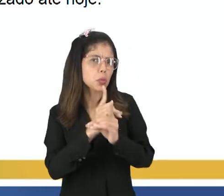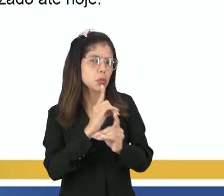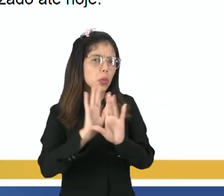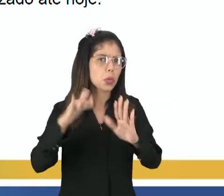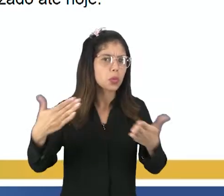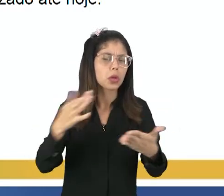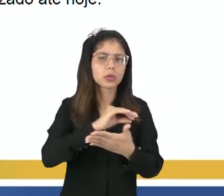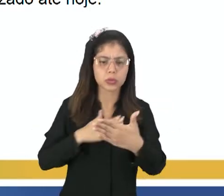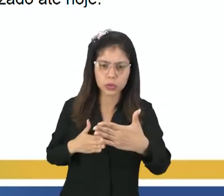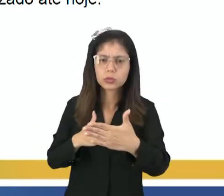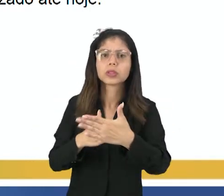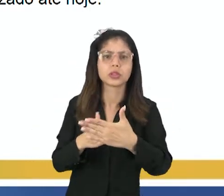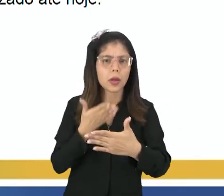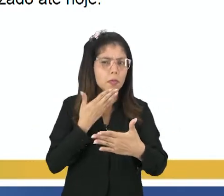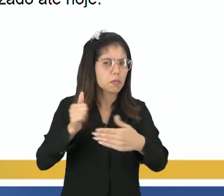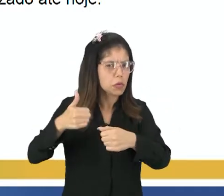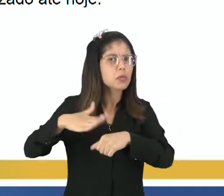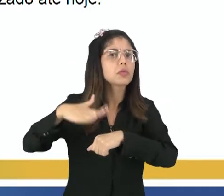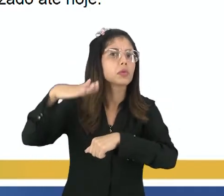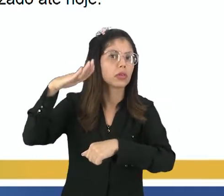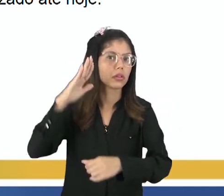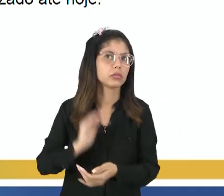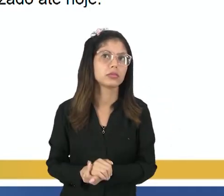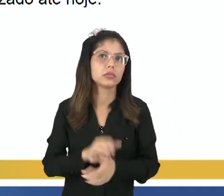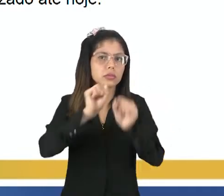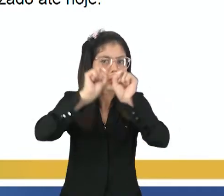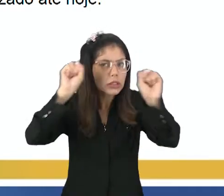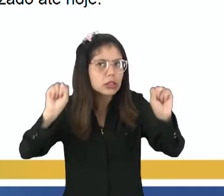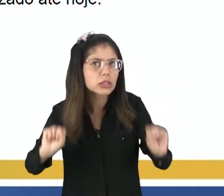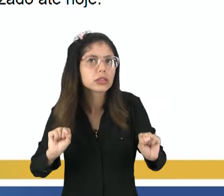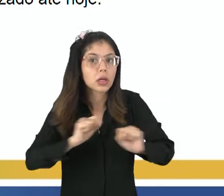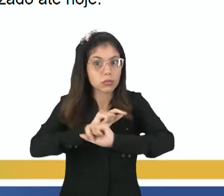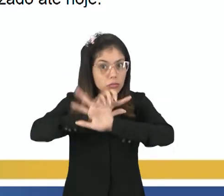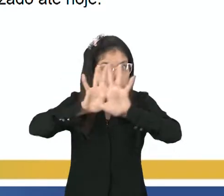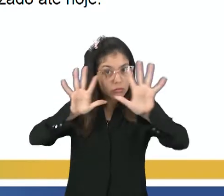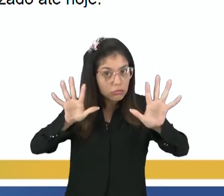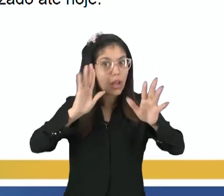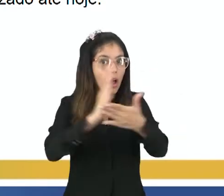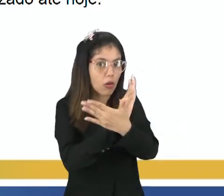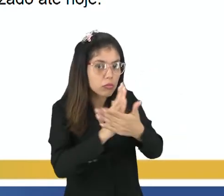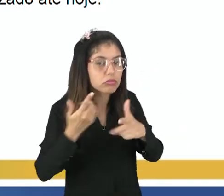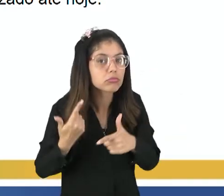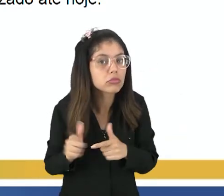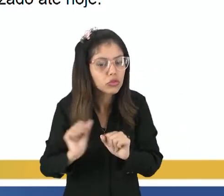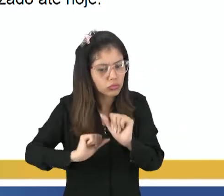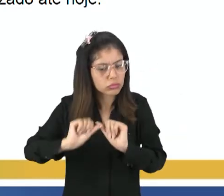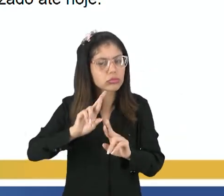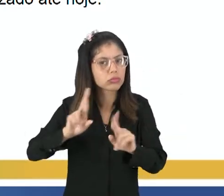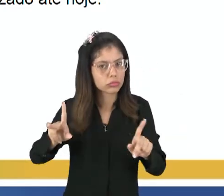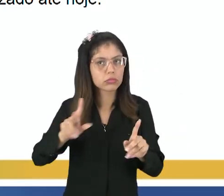Então, ele conseguiu delimitar um pouquinho mais. Esse sistema, é claro, ele já sofreu algumas